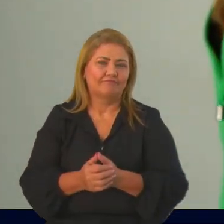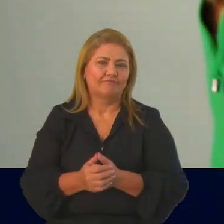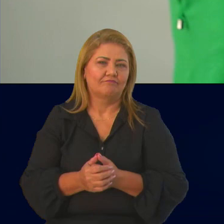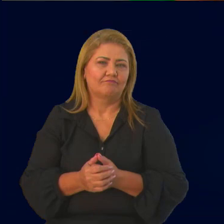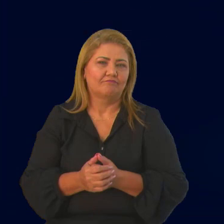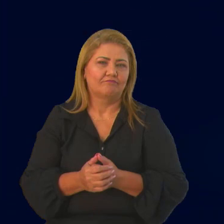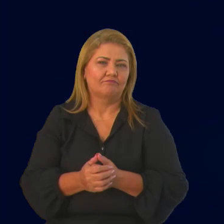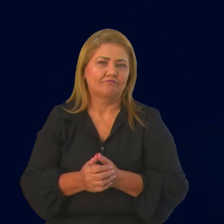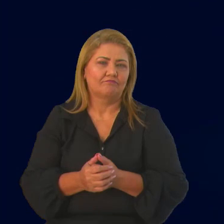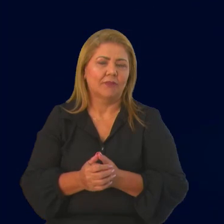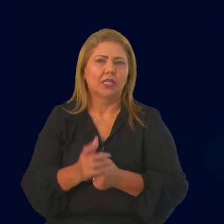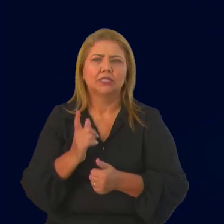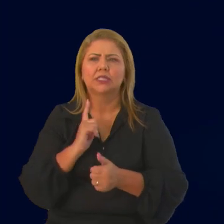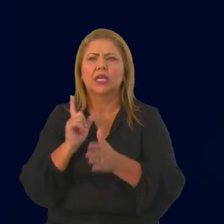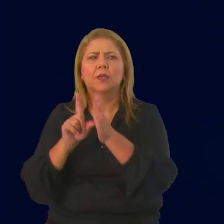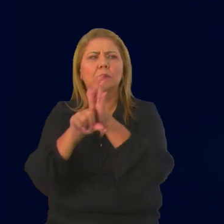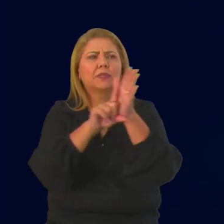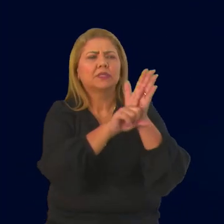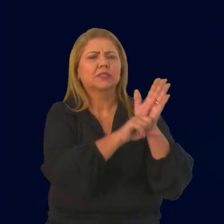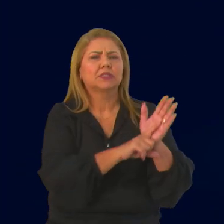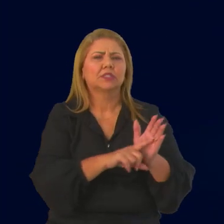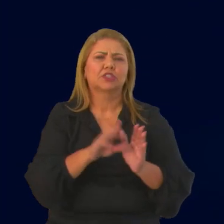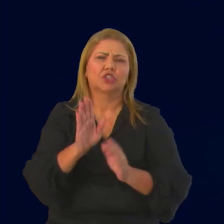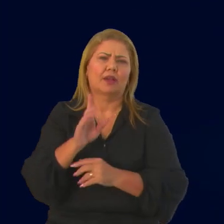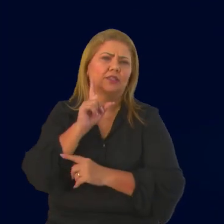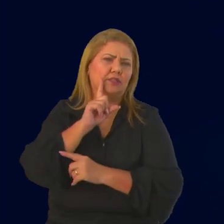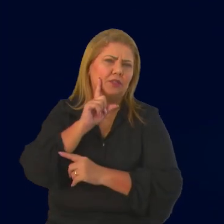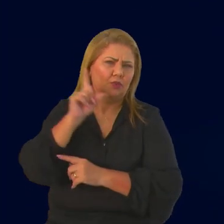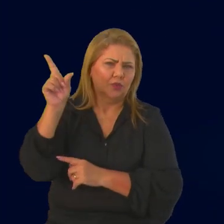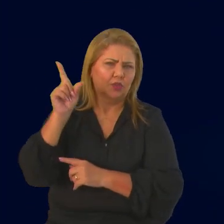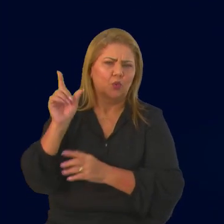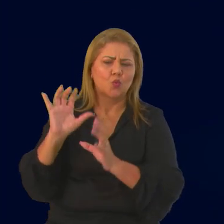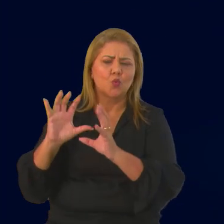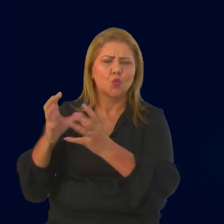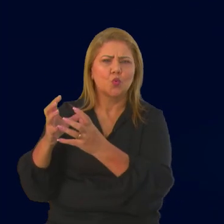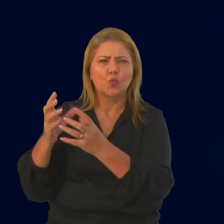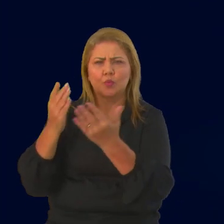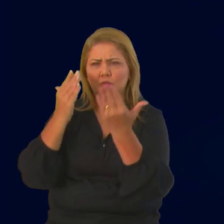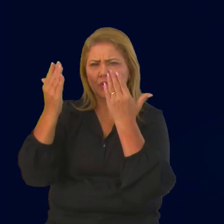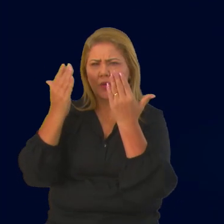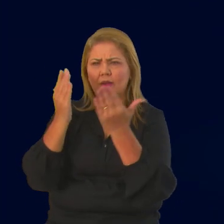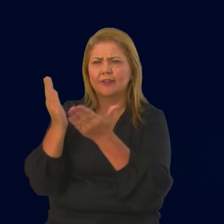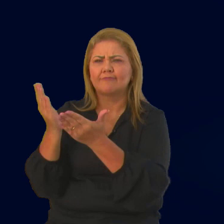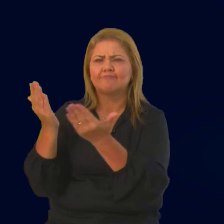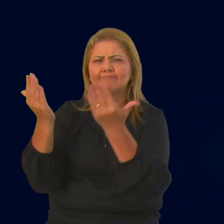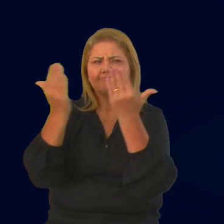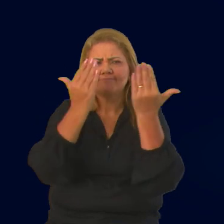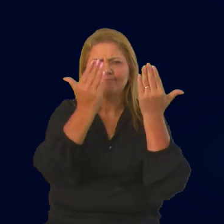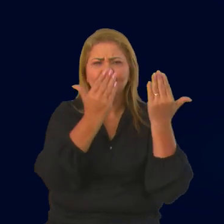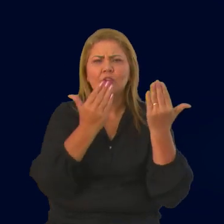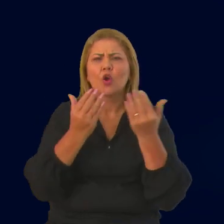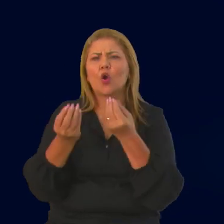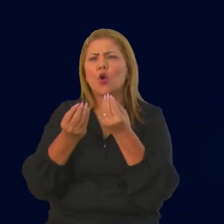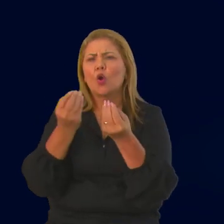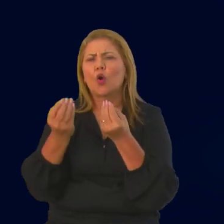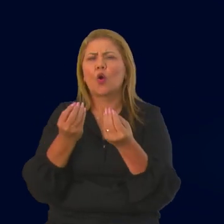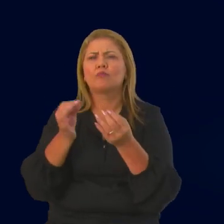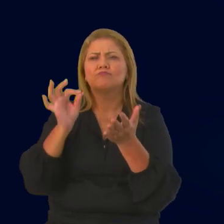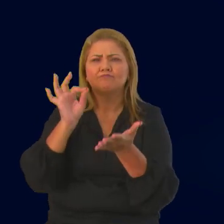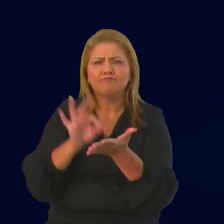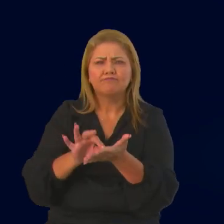Tem uma pesquisa que foi feita nos Estados Unidos com um grupo de psicólogos. Eles queriam analisar a efetividade das